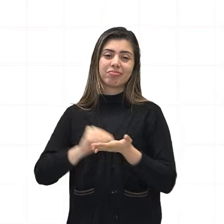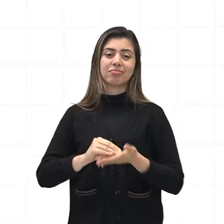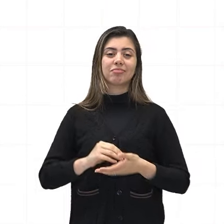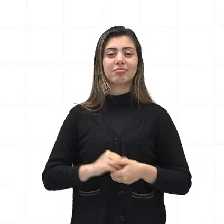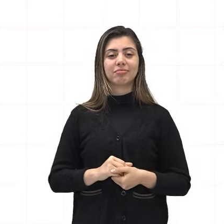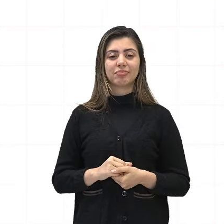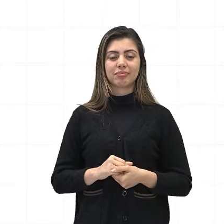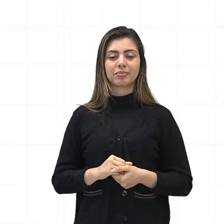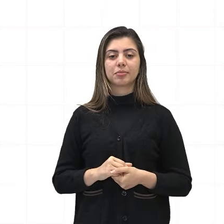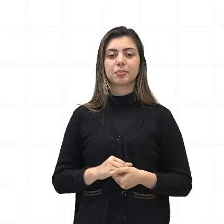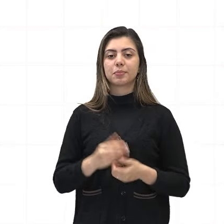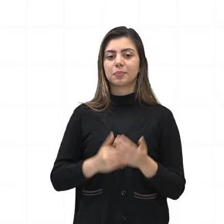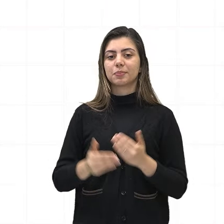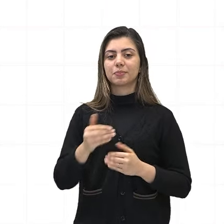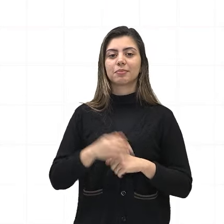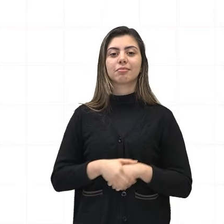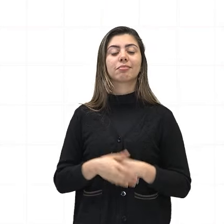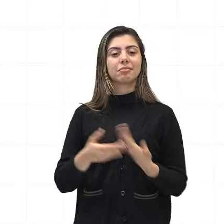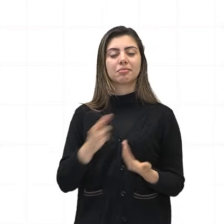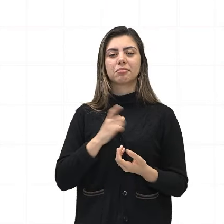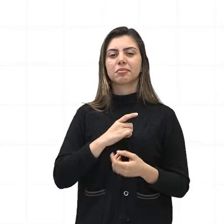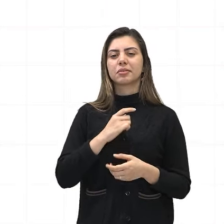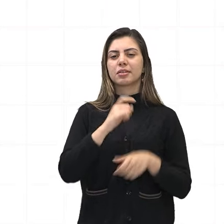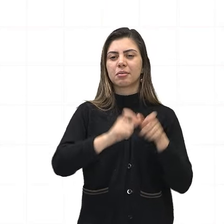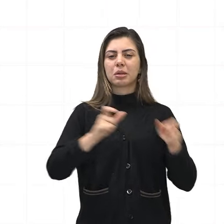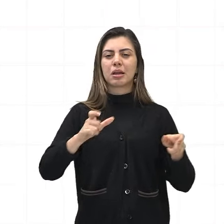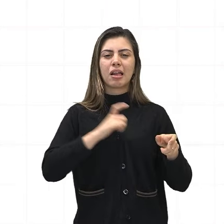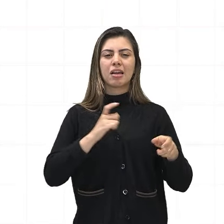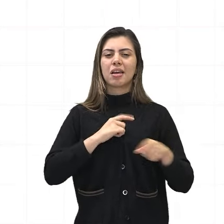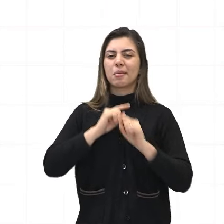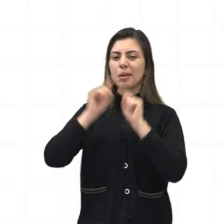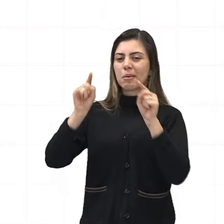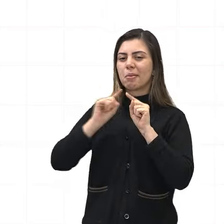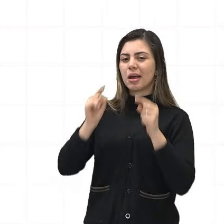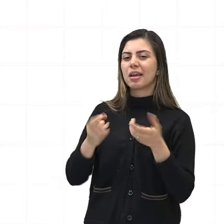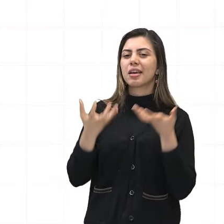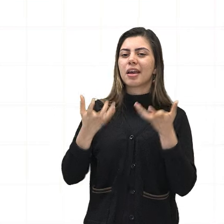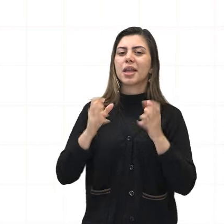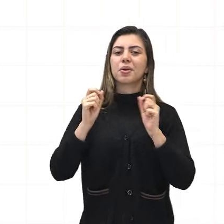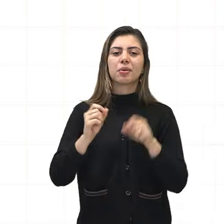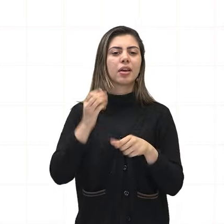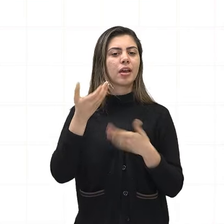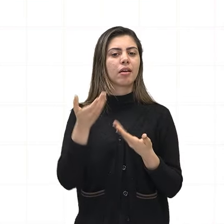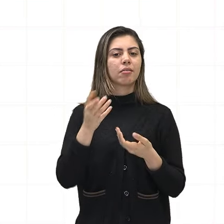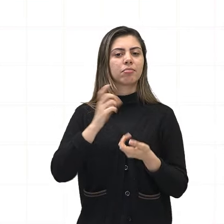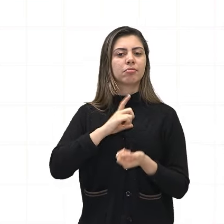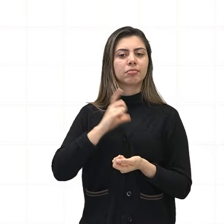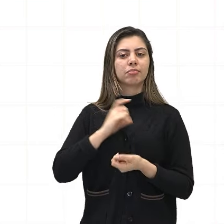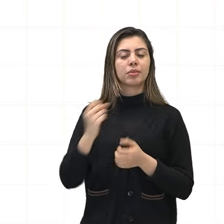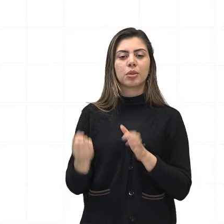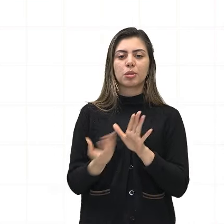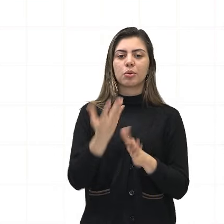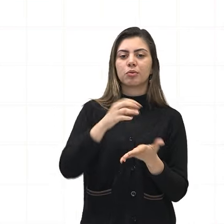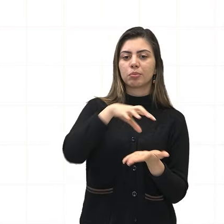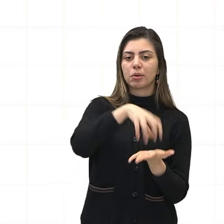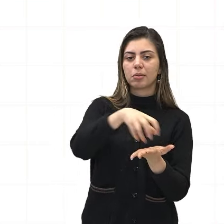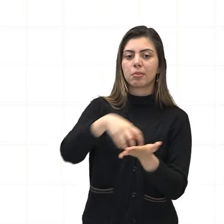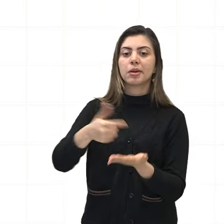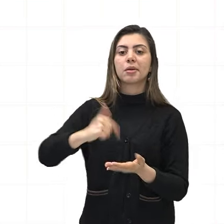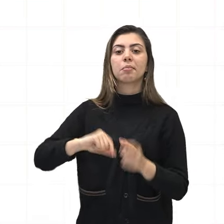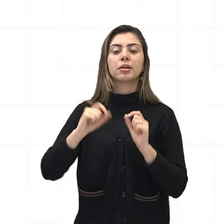Continuando. Os revoltosos demandavam a convocação de cortes constituintes e o estabelecimento de uma